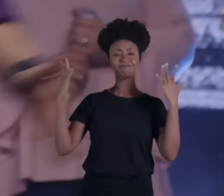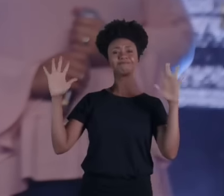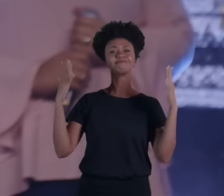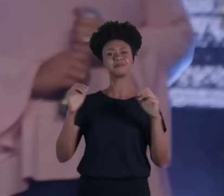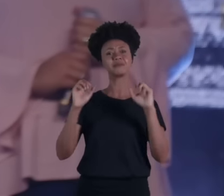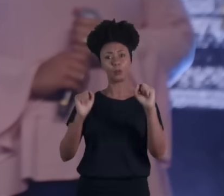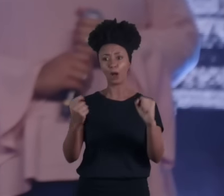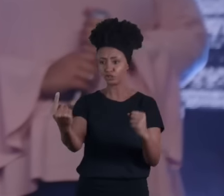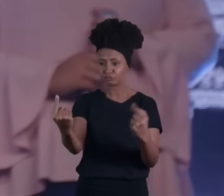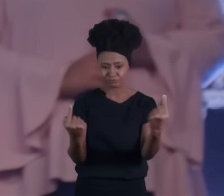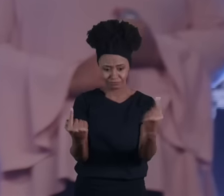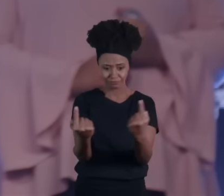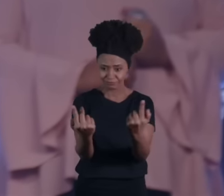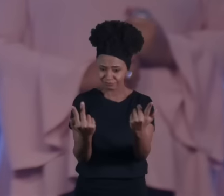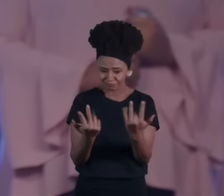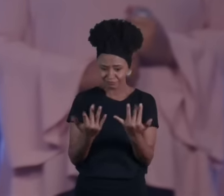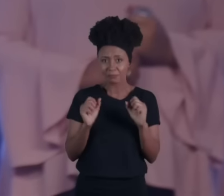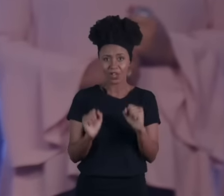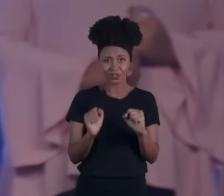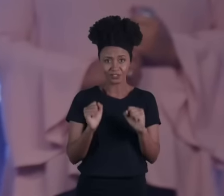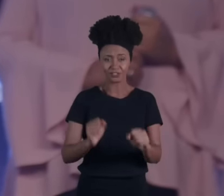Podem chegar aqui à frente.